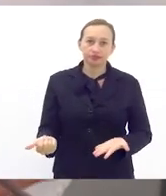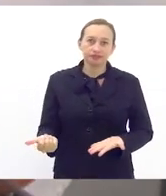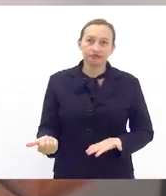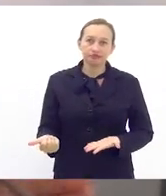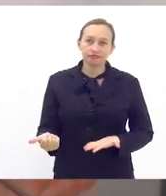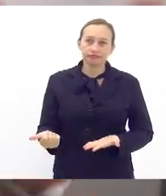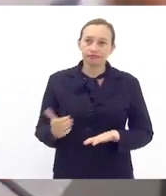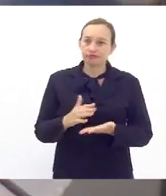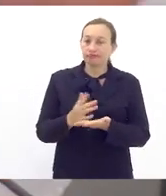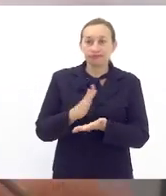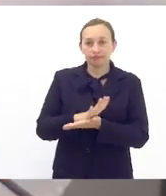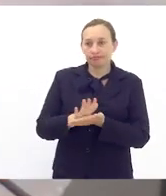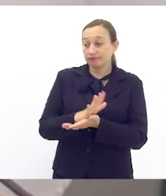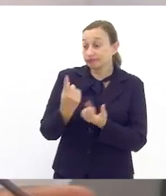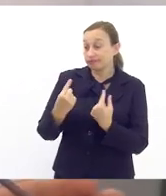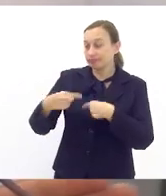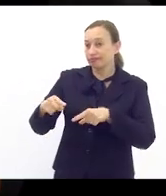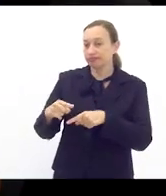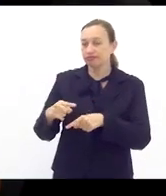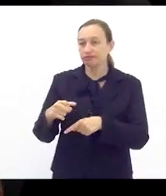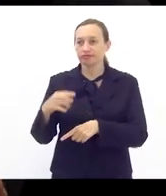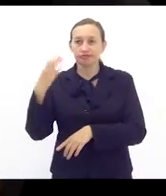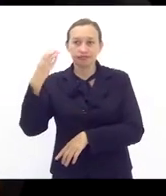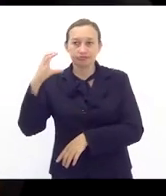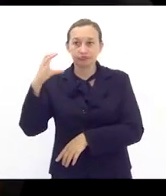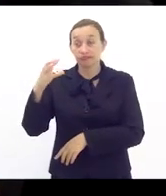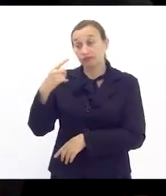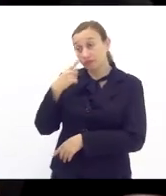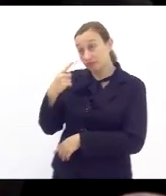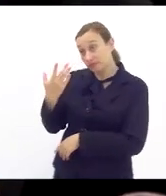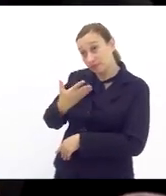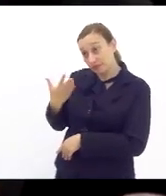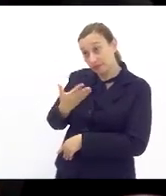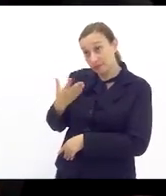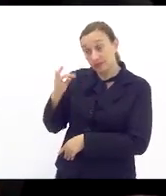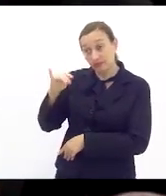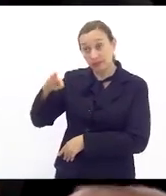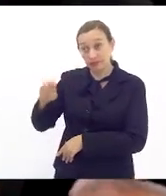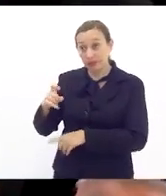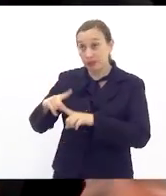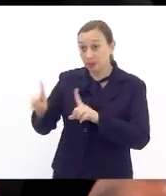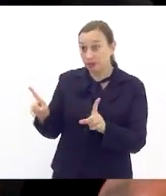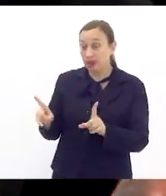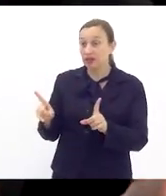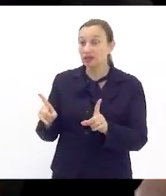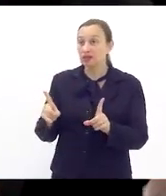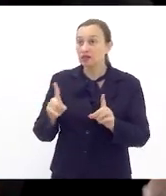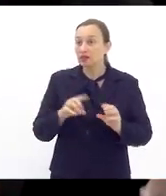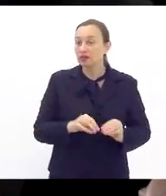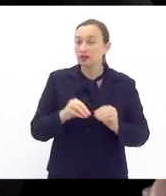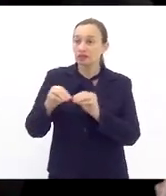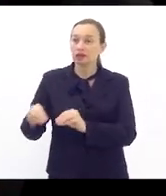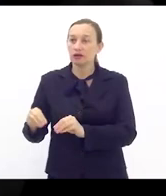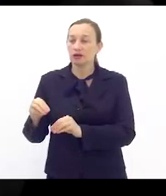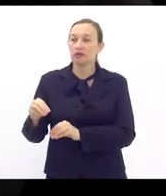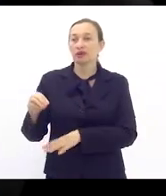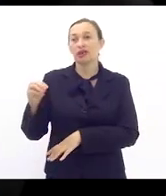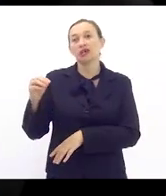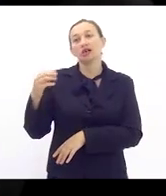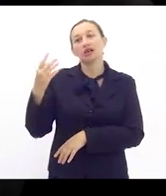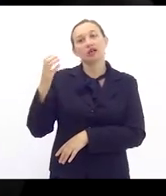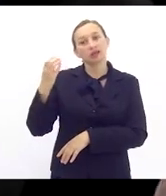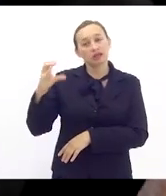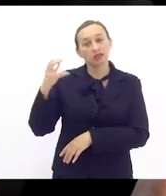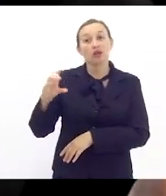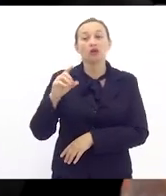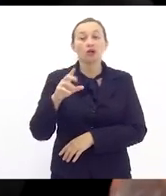nada contra Niterói que eu tô vendo meu amigo Felipe Peixoto ali mas foi para Niterói e você como representa